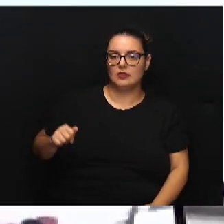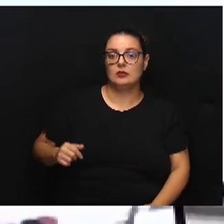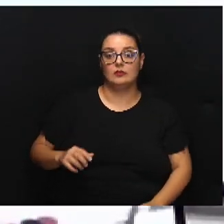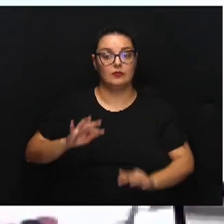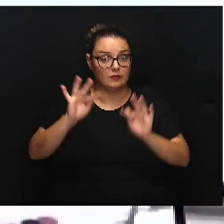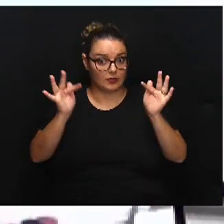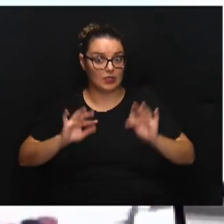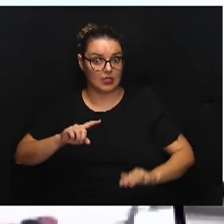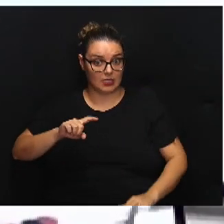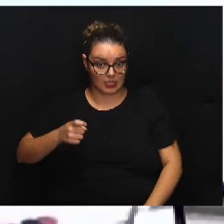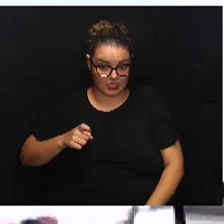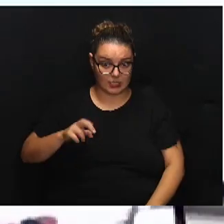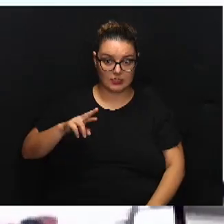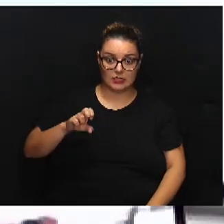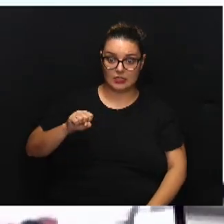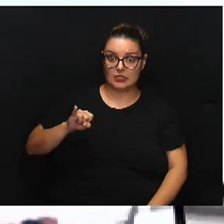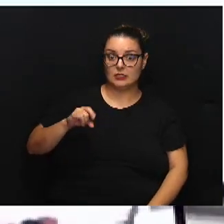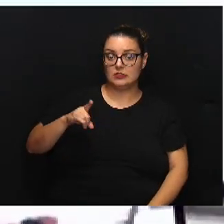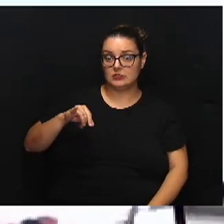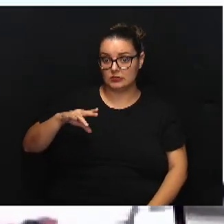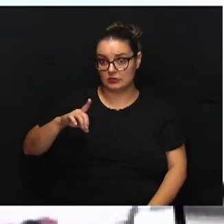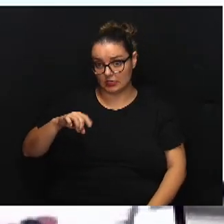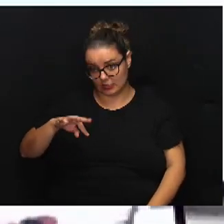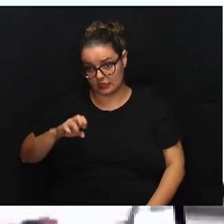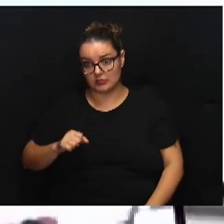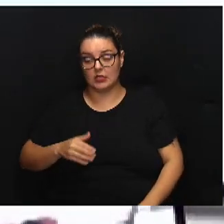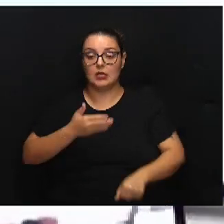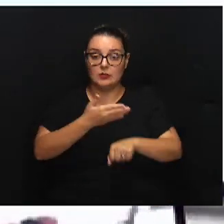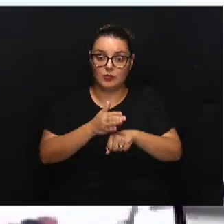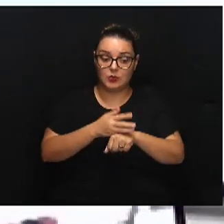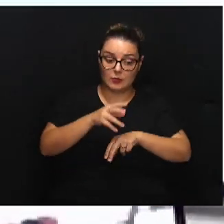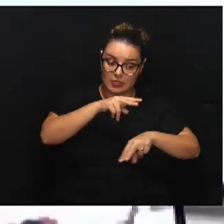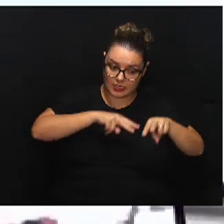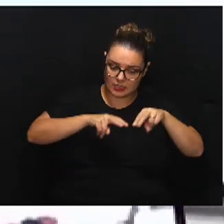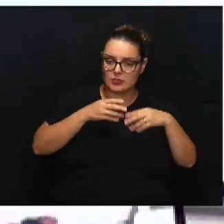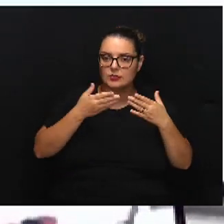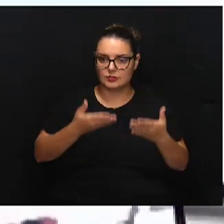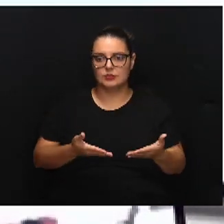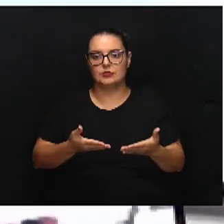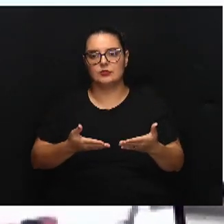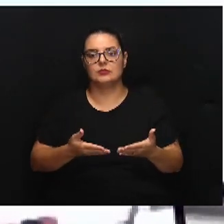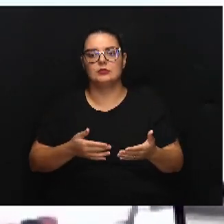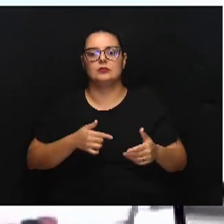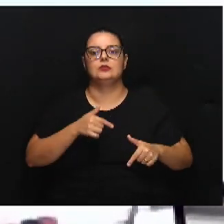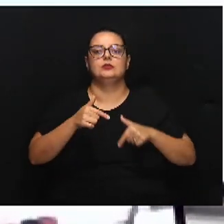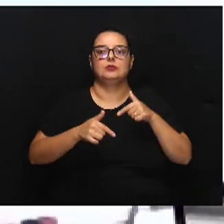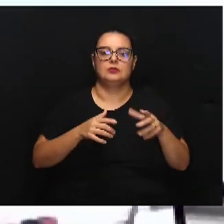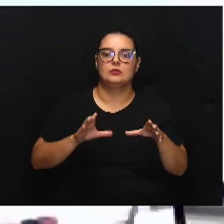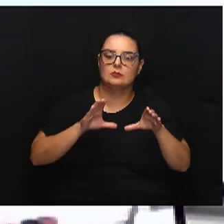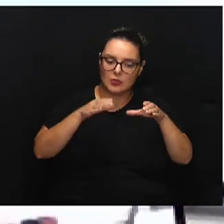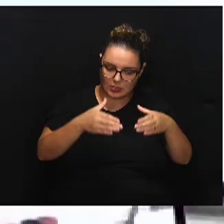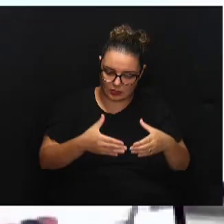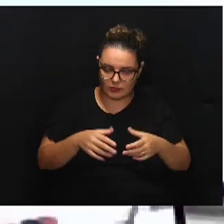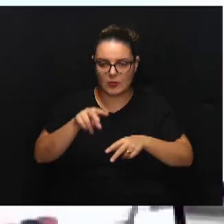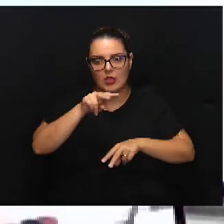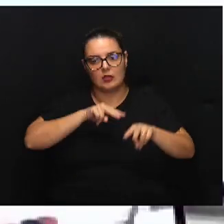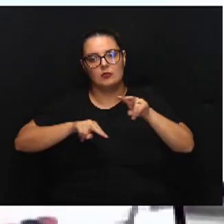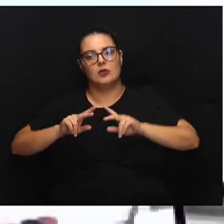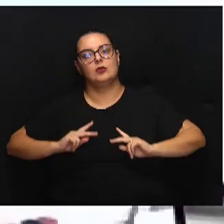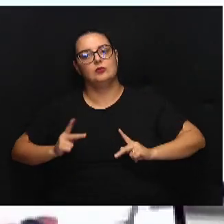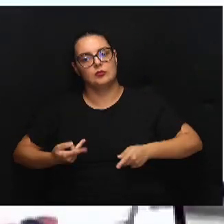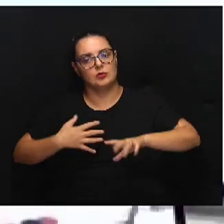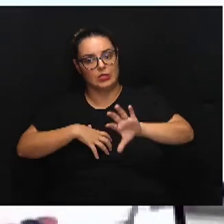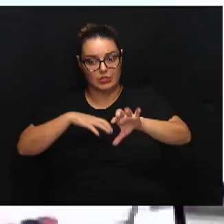ex-residentes, a gente faz o máximo no CAISM para treiná-los, para ter essa visão de trabalho em equipe, essa visão de humanização e